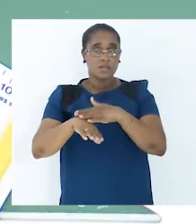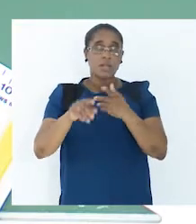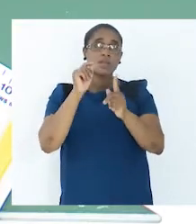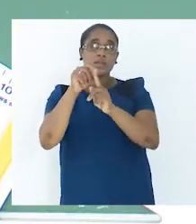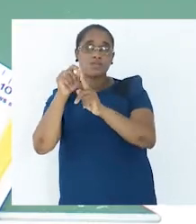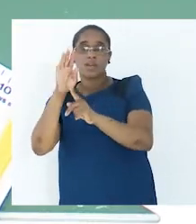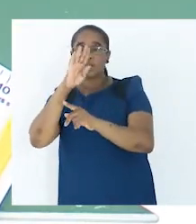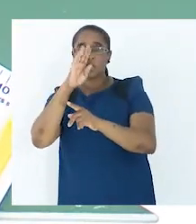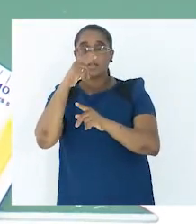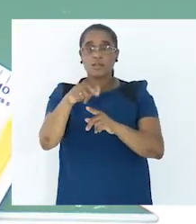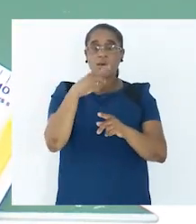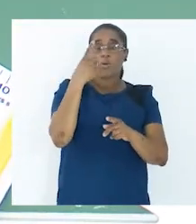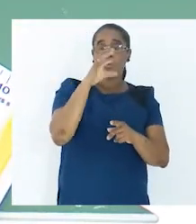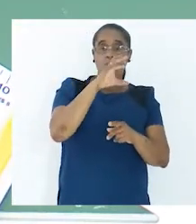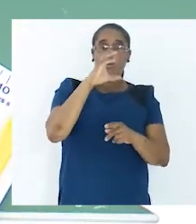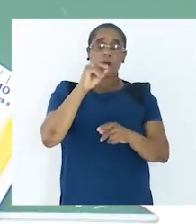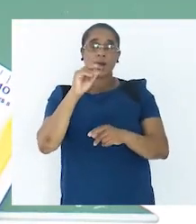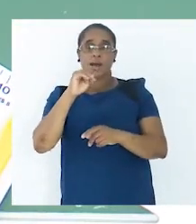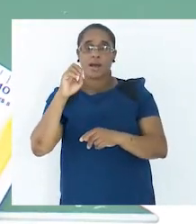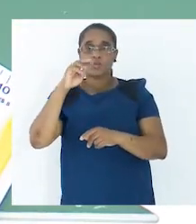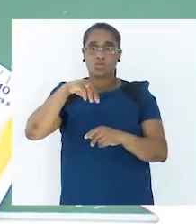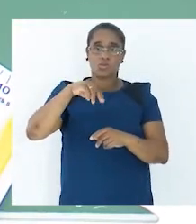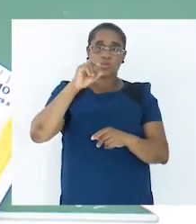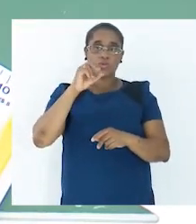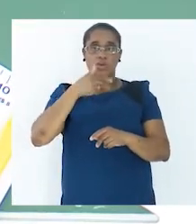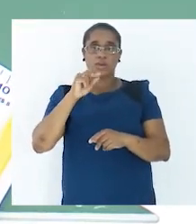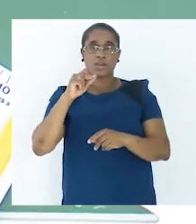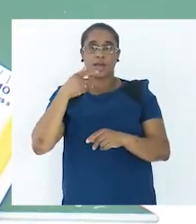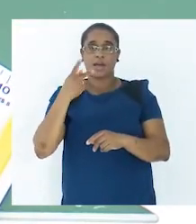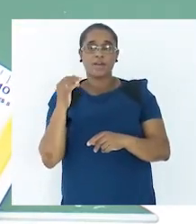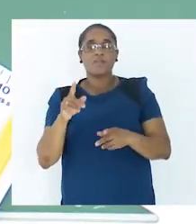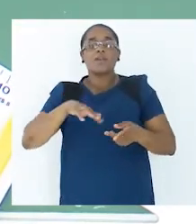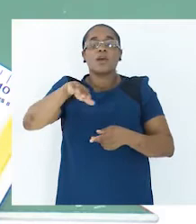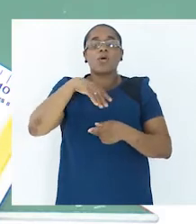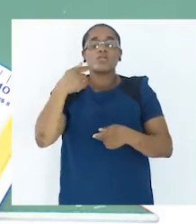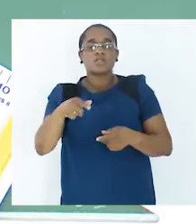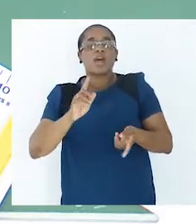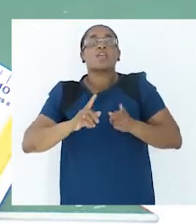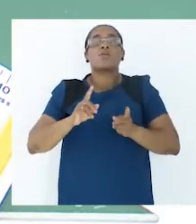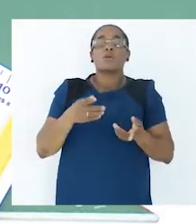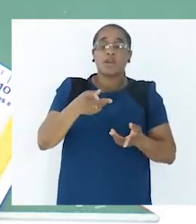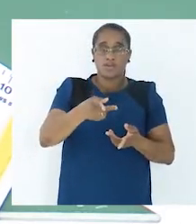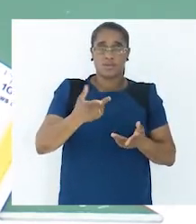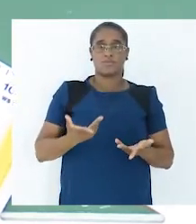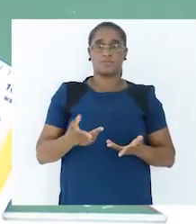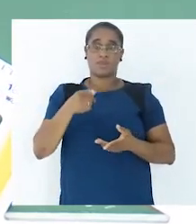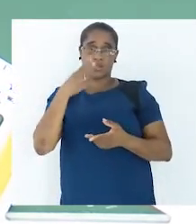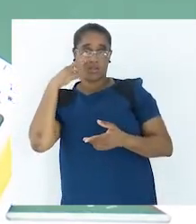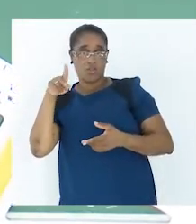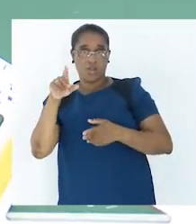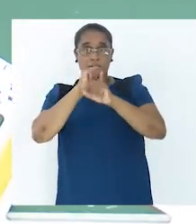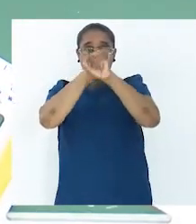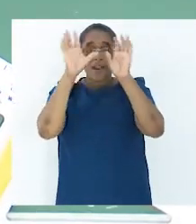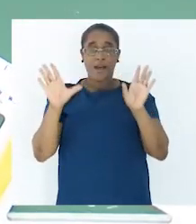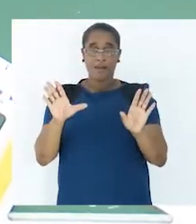algum caso notável, onde é que está o caso notável e que caso notável é esse. Então, neste caso, olhando claramente